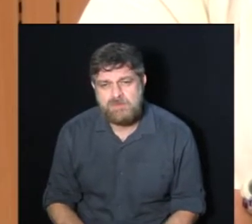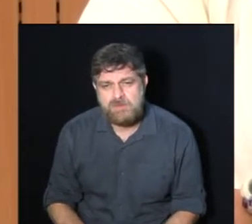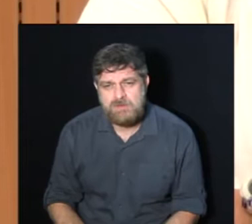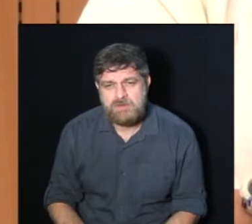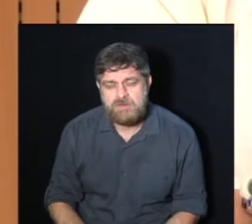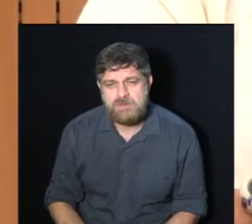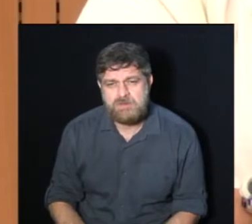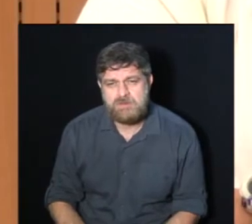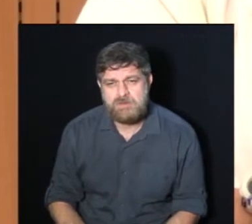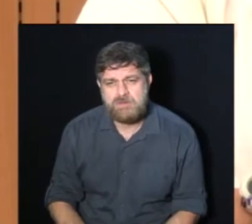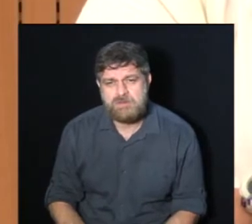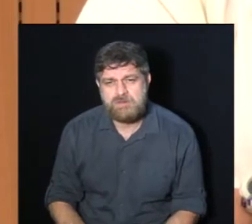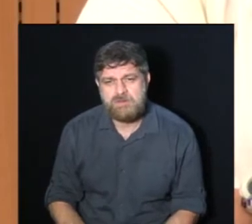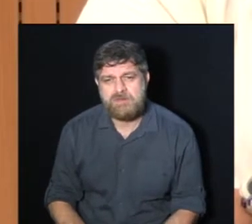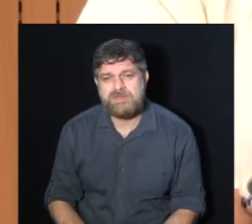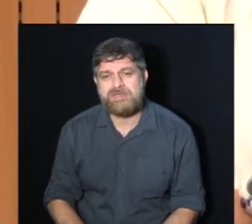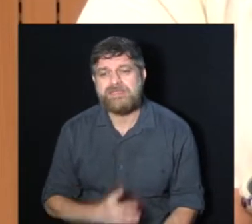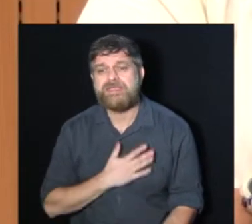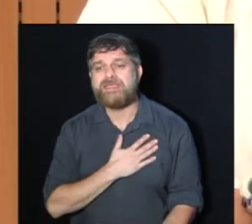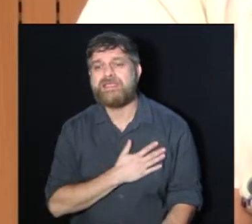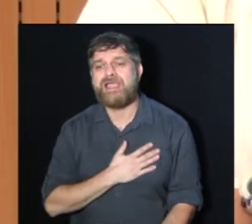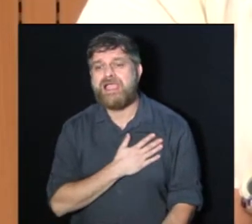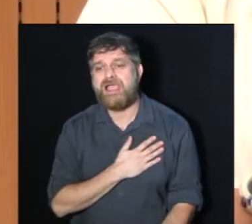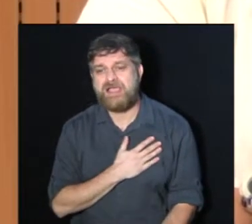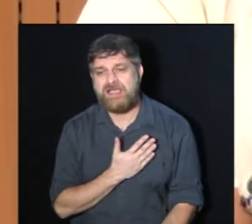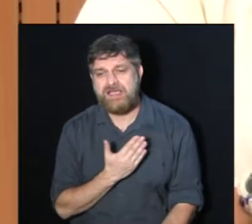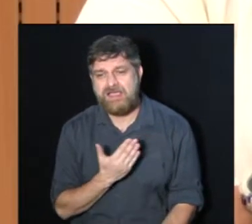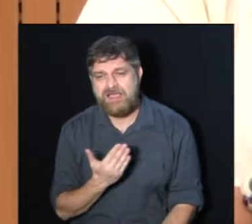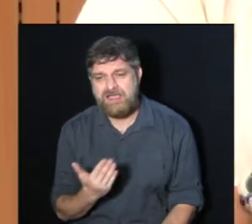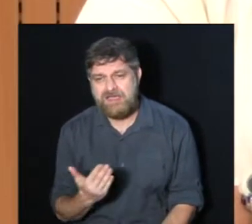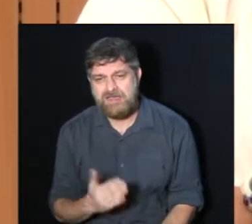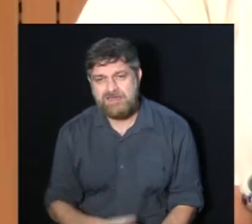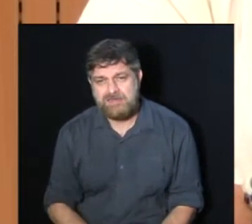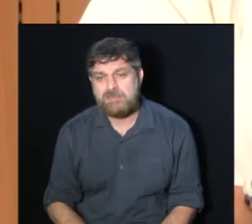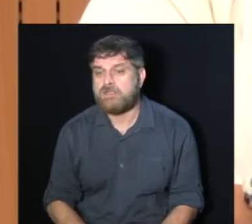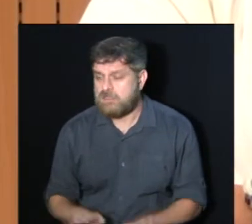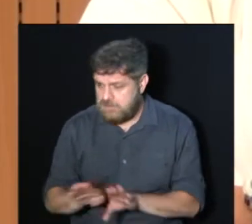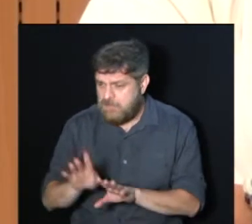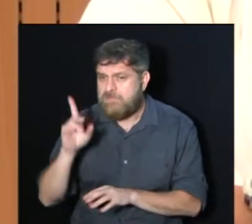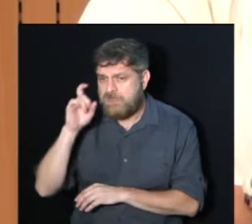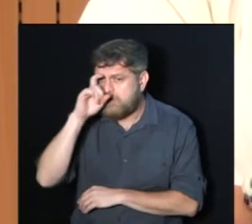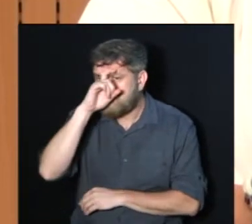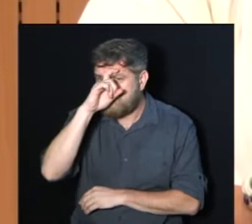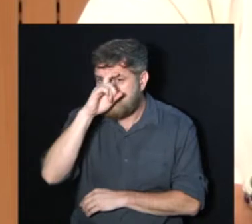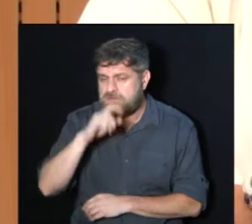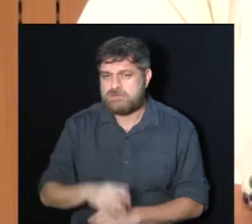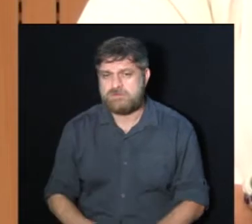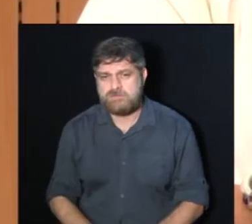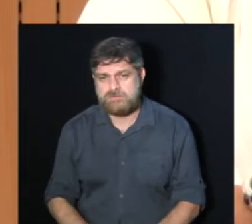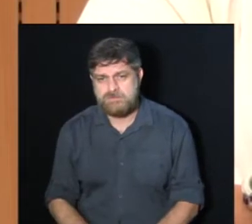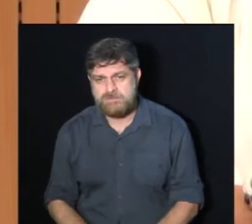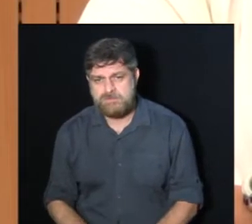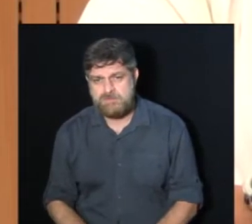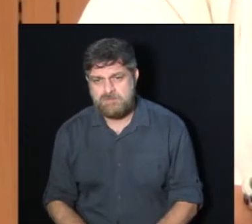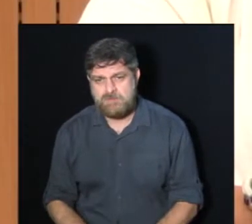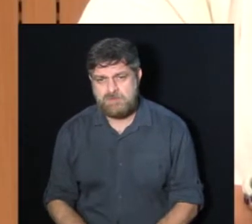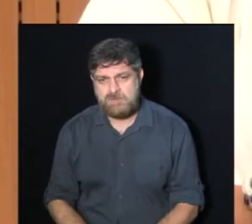E falando de caridade, é um negócio muito difícil também para a gente.